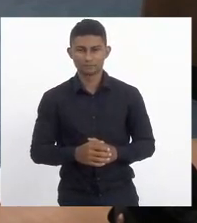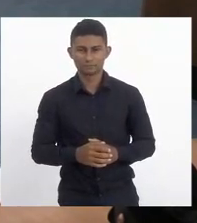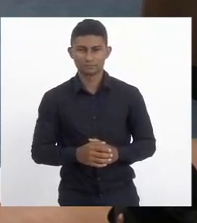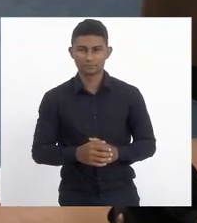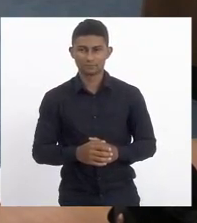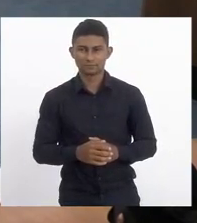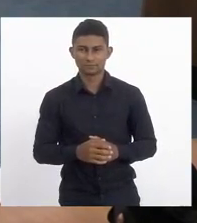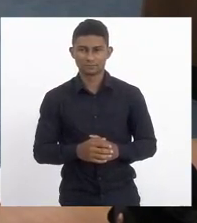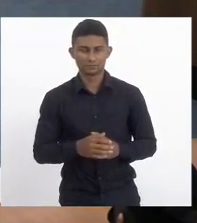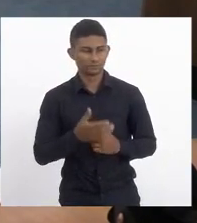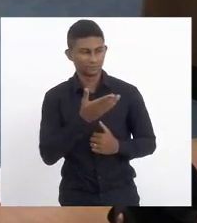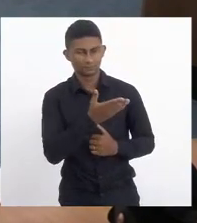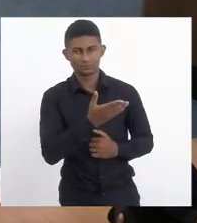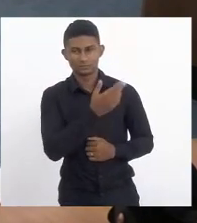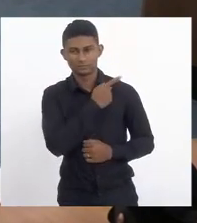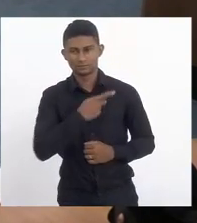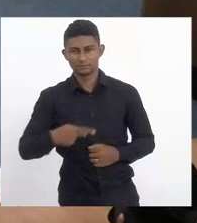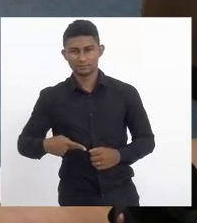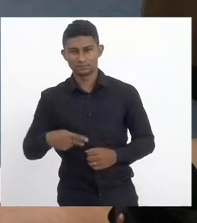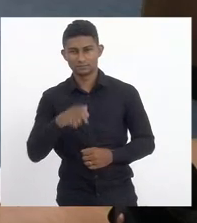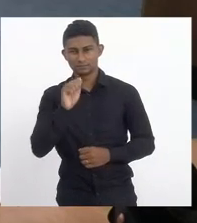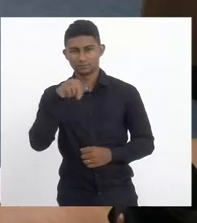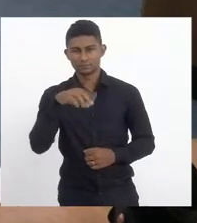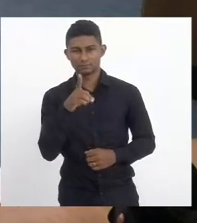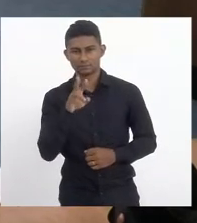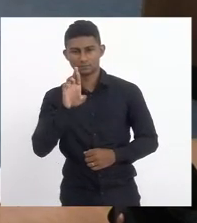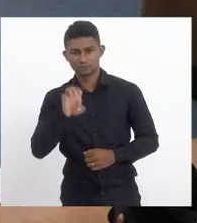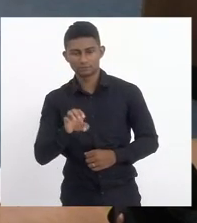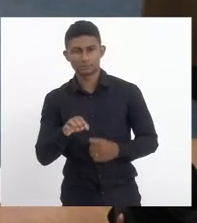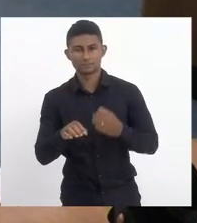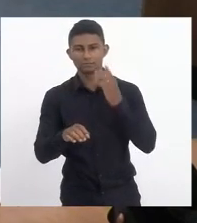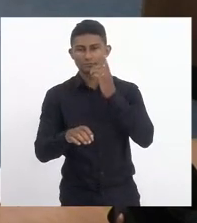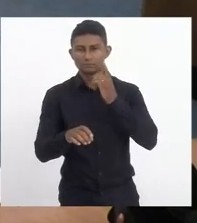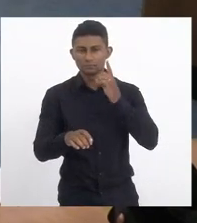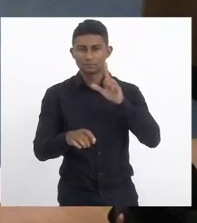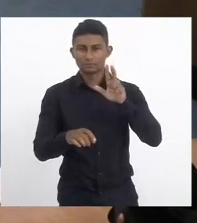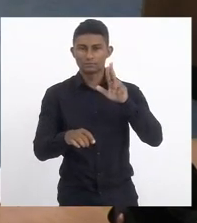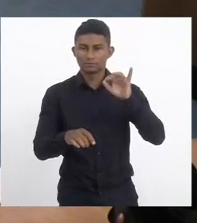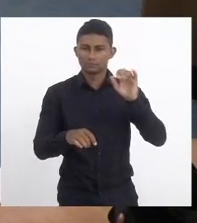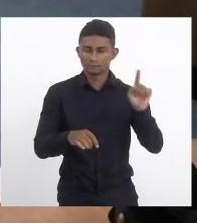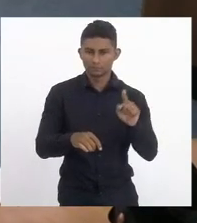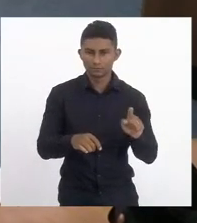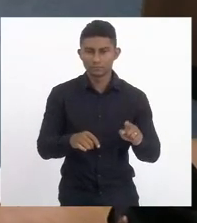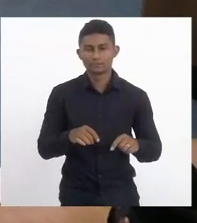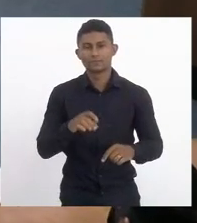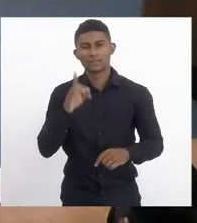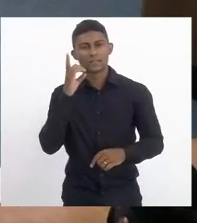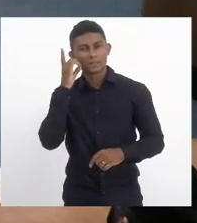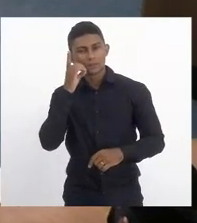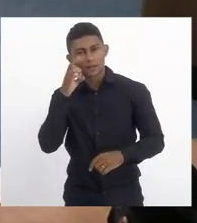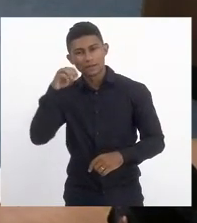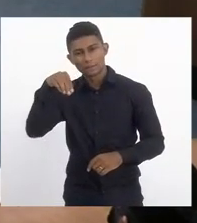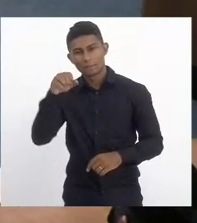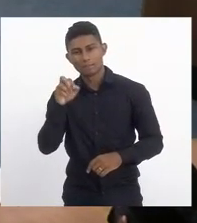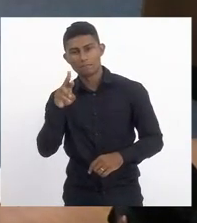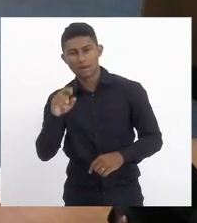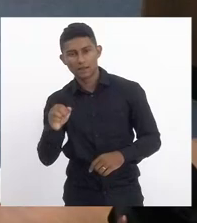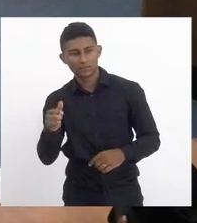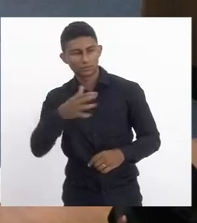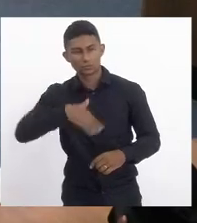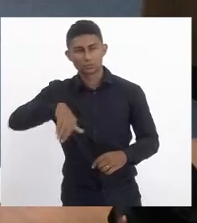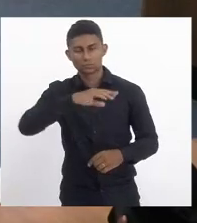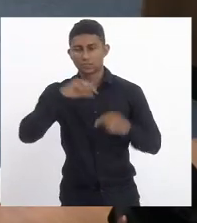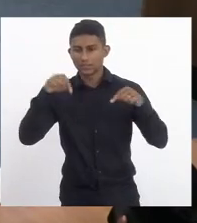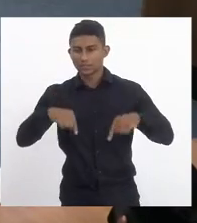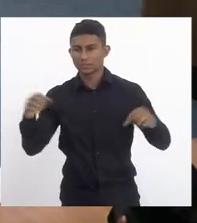juntamente com o nosso querido presidente André Siciliano, com o deputado Luiz Paulo, com a deputada Marta Rocha, estar participando desse